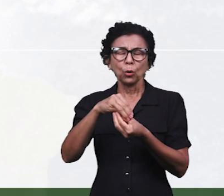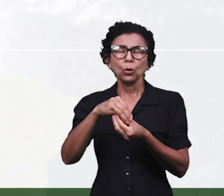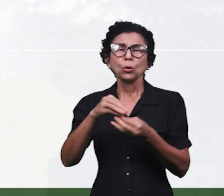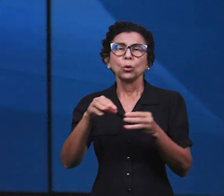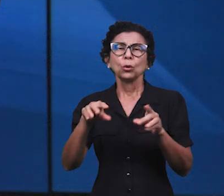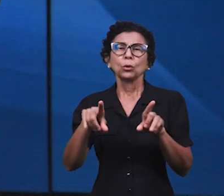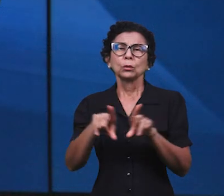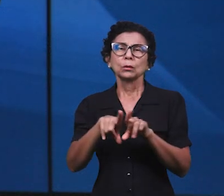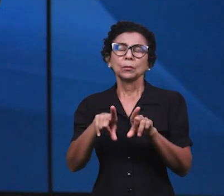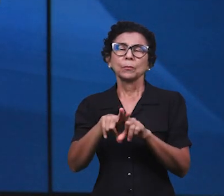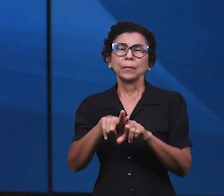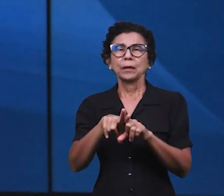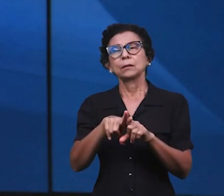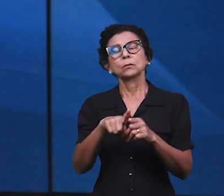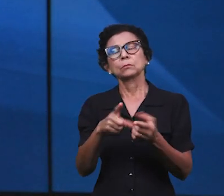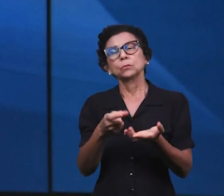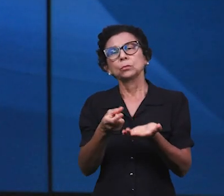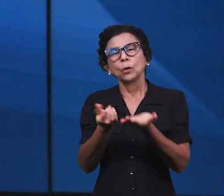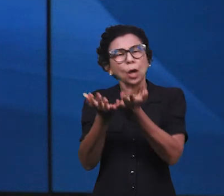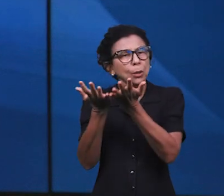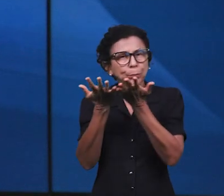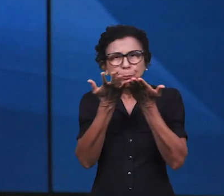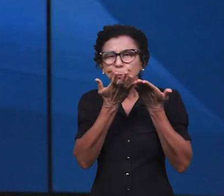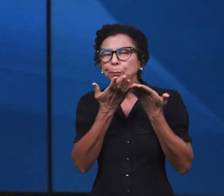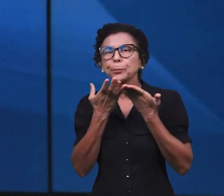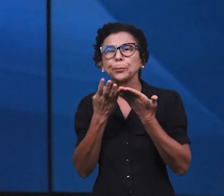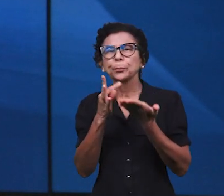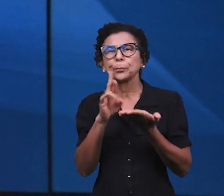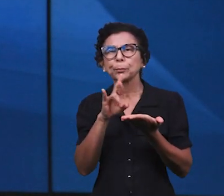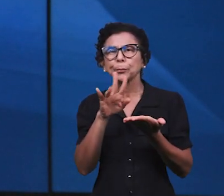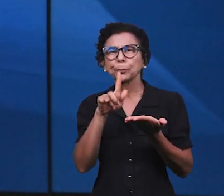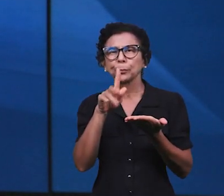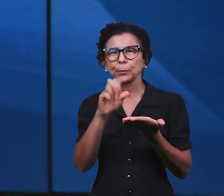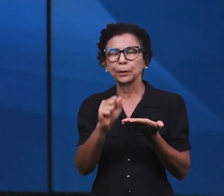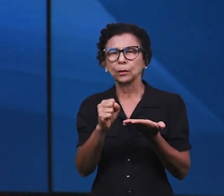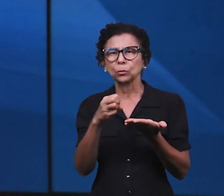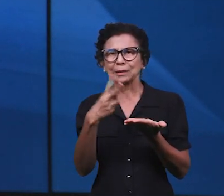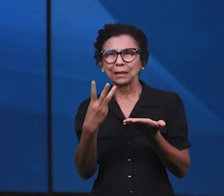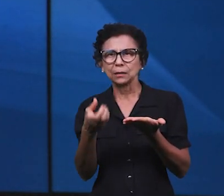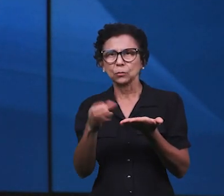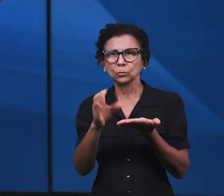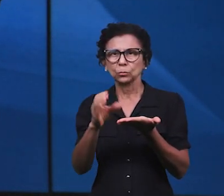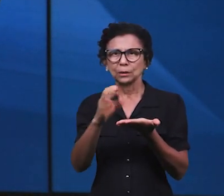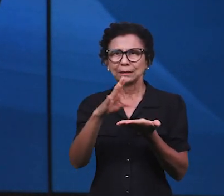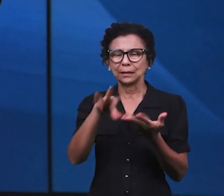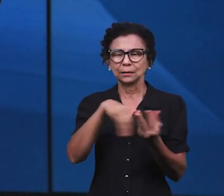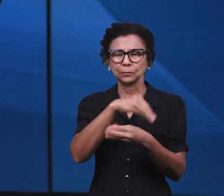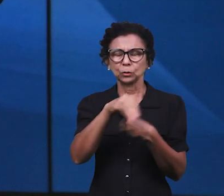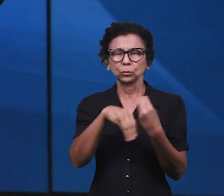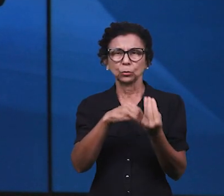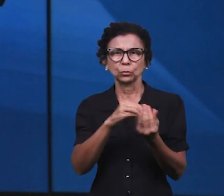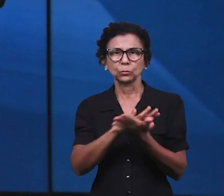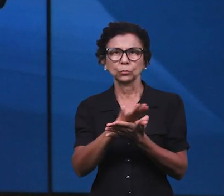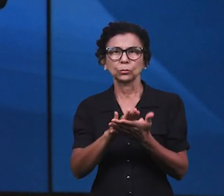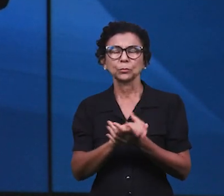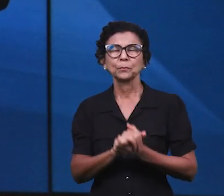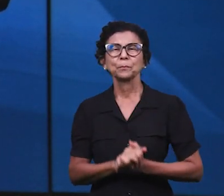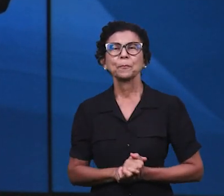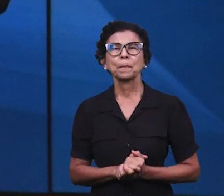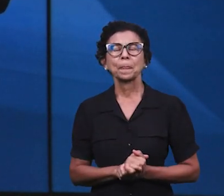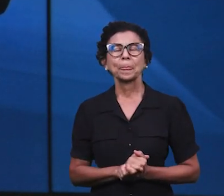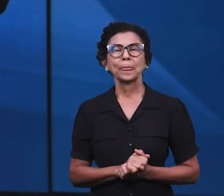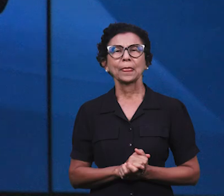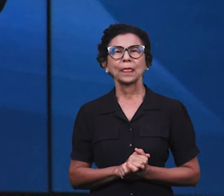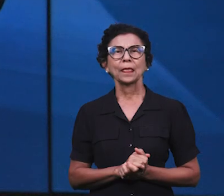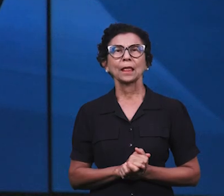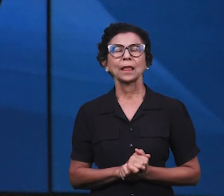na parábola do Senhor Jesus. Então nós vamos agora para a resposta a essa pergunta, que virá lá do estado de São Paulo. E quem vai responder é